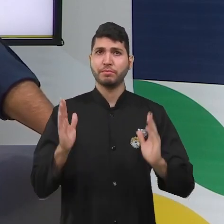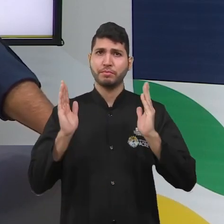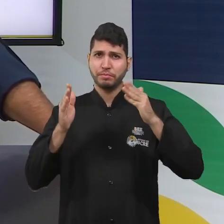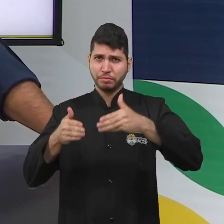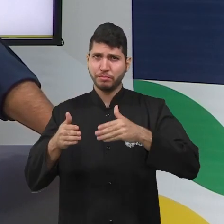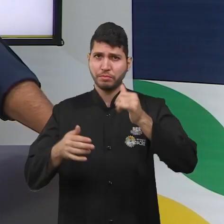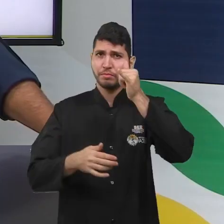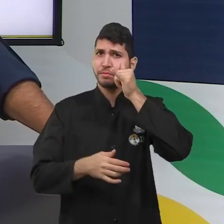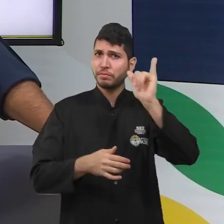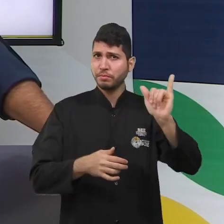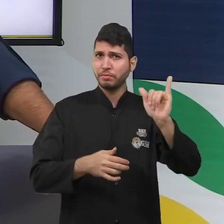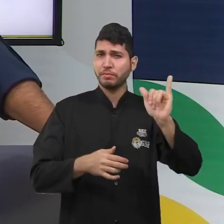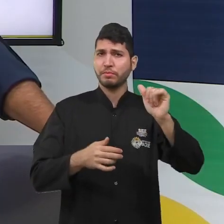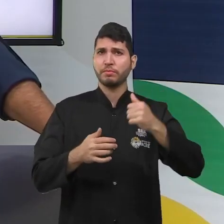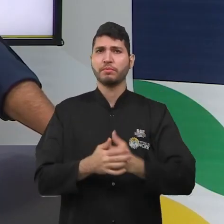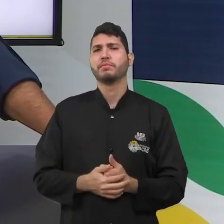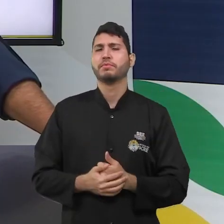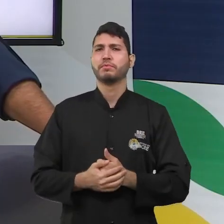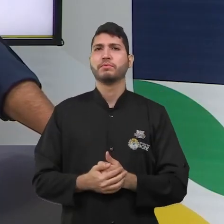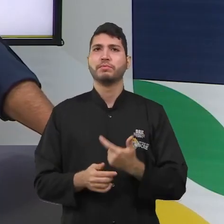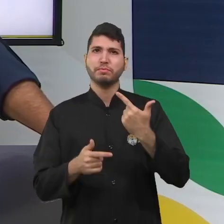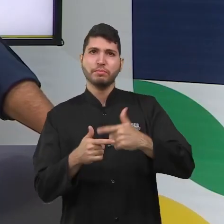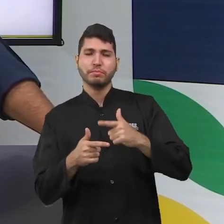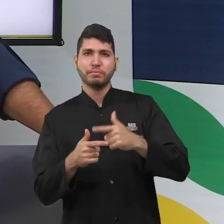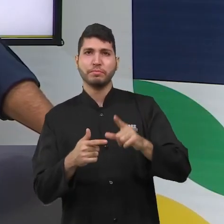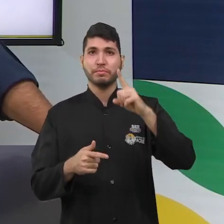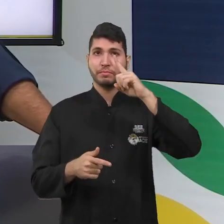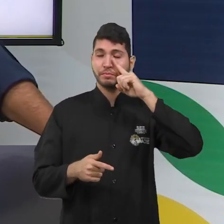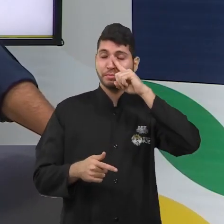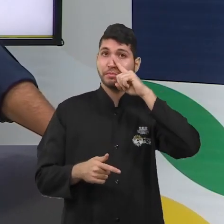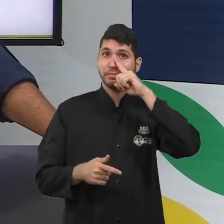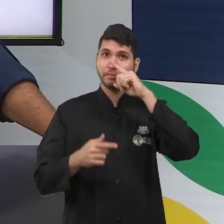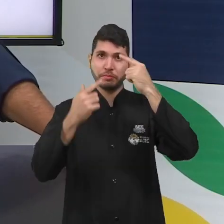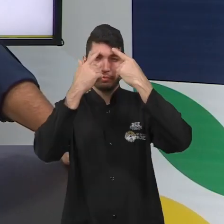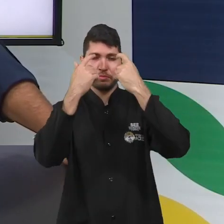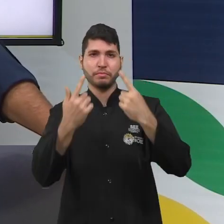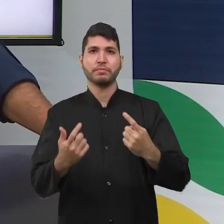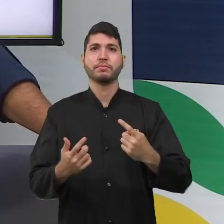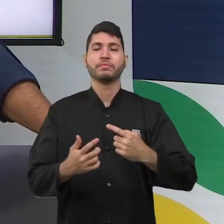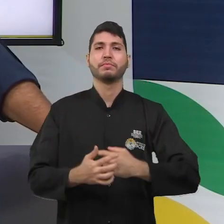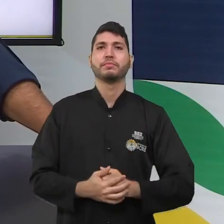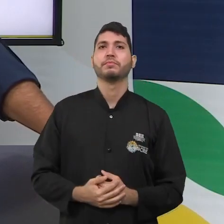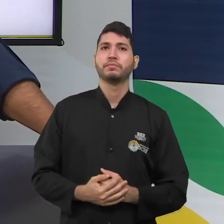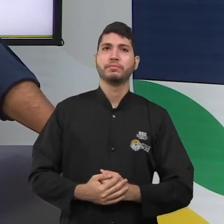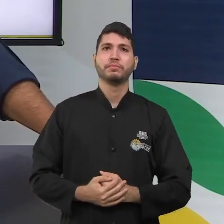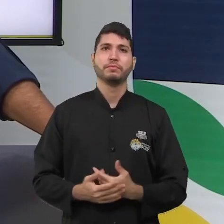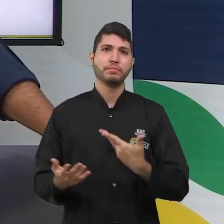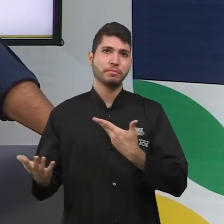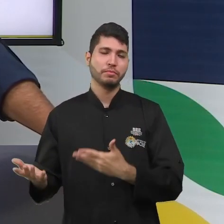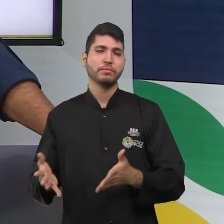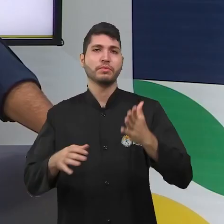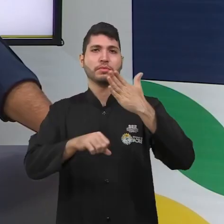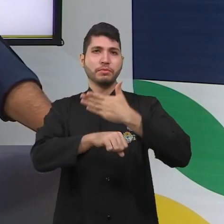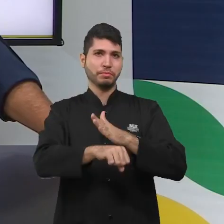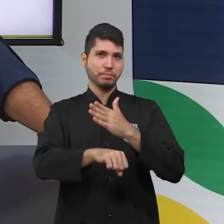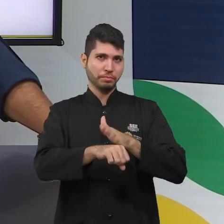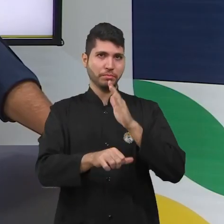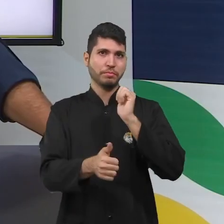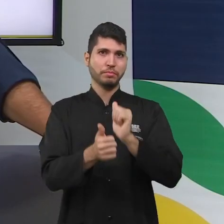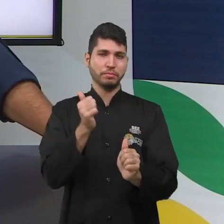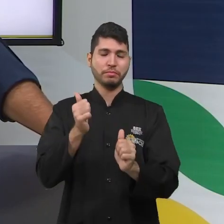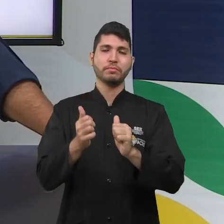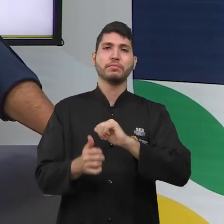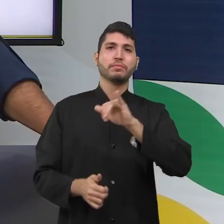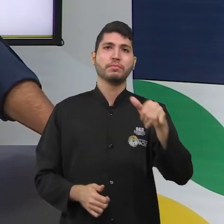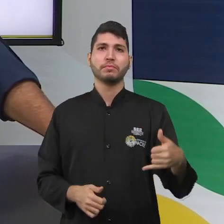evitar situações de risco, tá bom? De violência. E aí, quais seriam os meios? Aqui temos a prática esportiva, a oferta